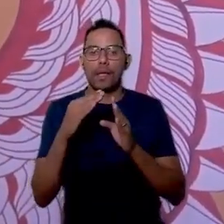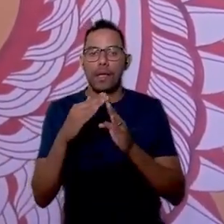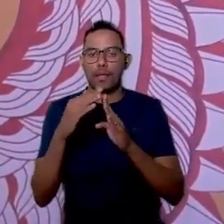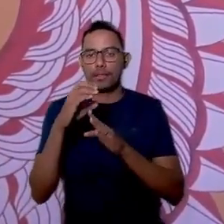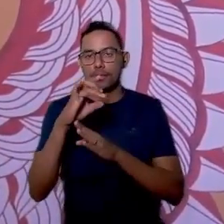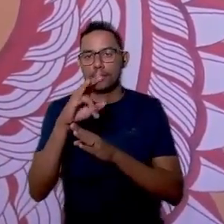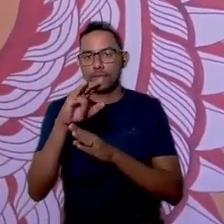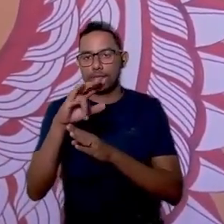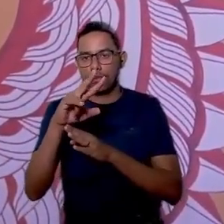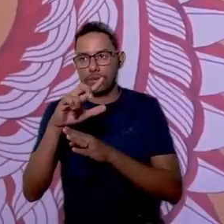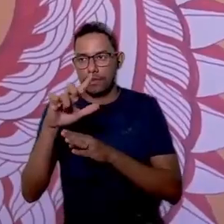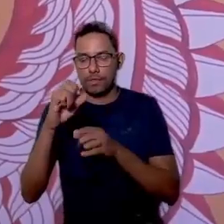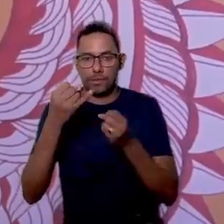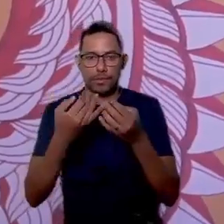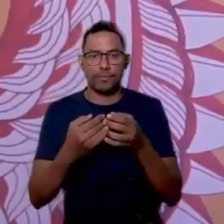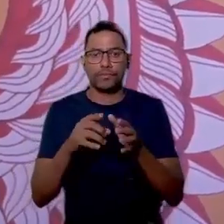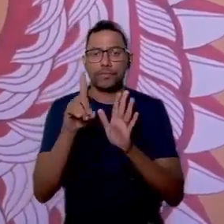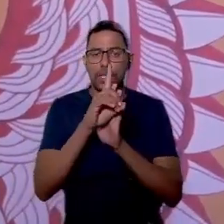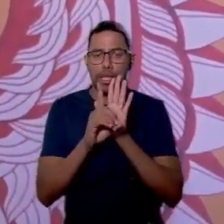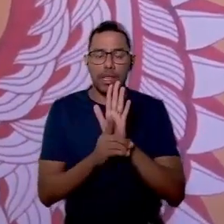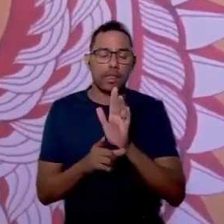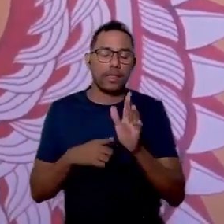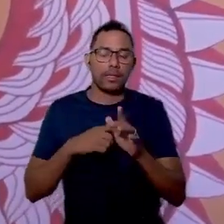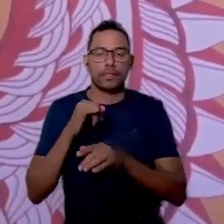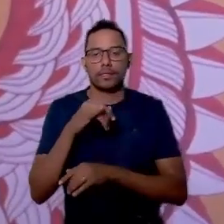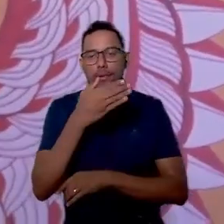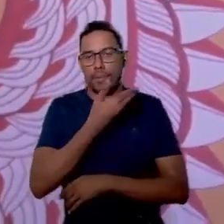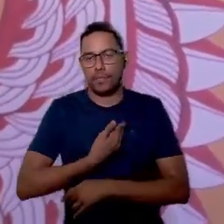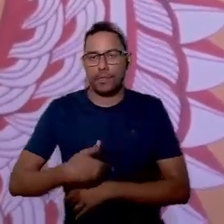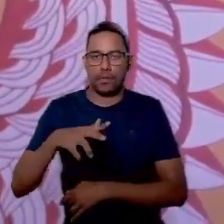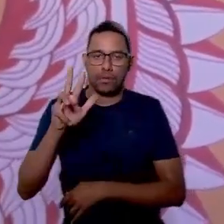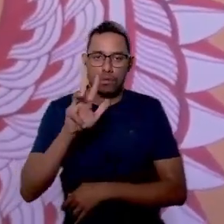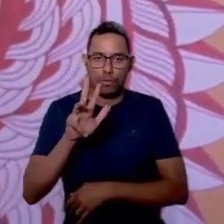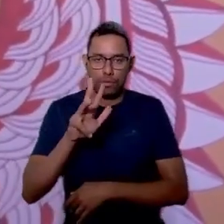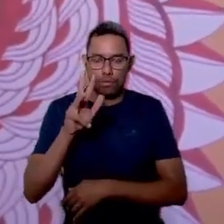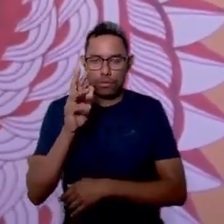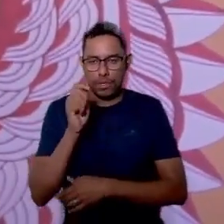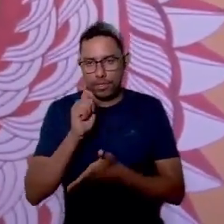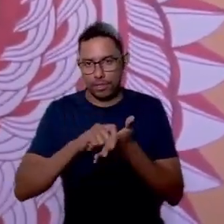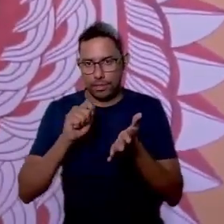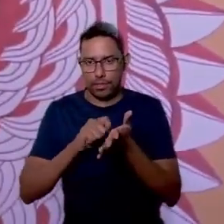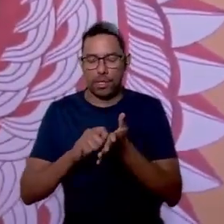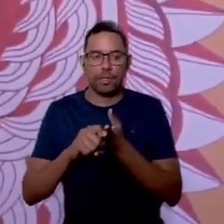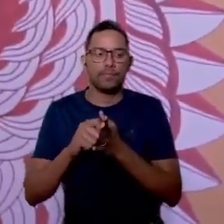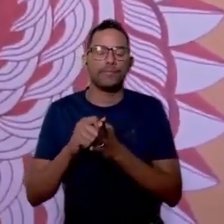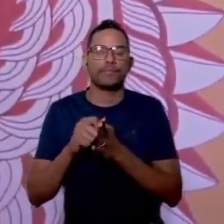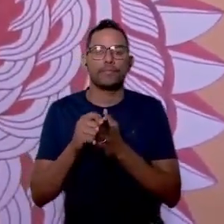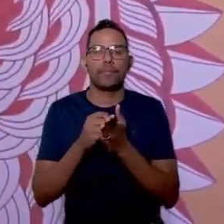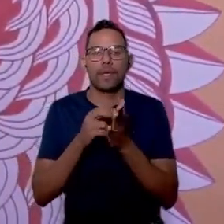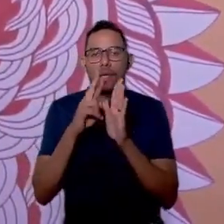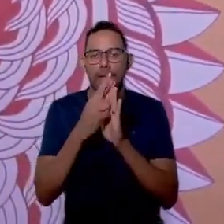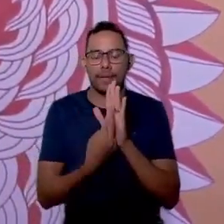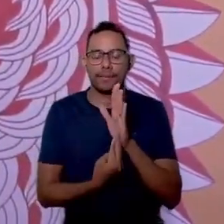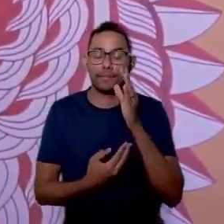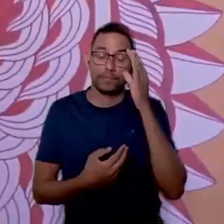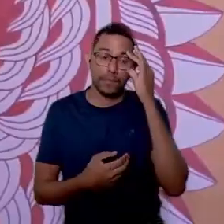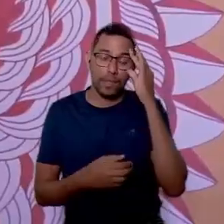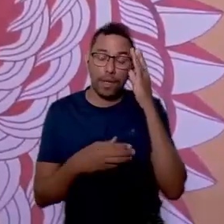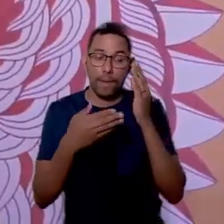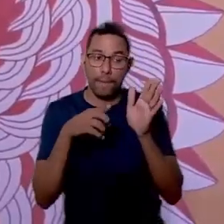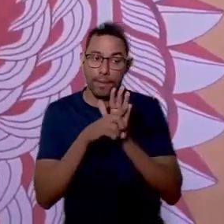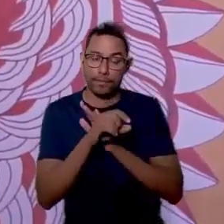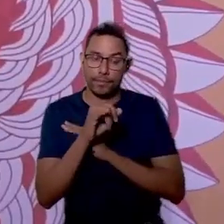e se o presidente Lula assinar, vai virar norma. Então, vocês querem mesmo colocar isso no decreto? E a ministra, sim, queremos, porque a gente quer